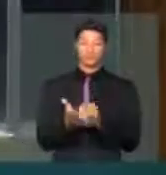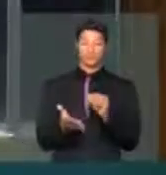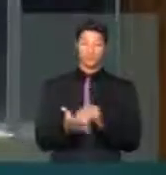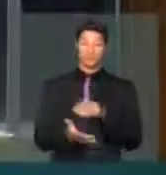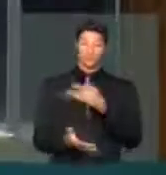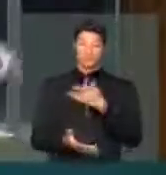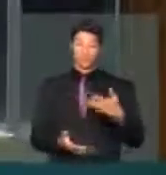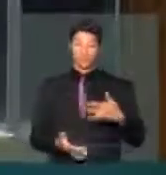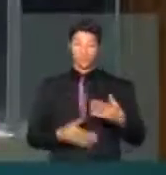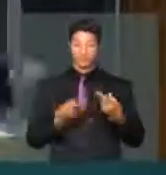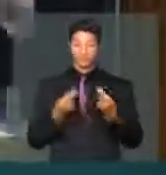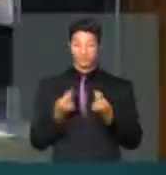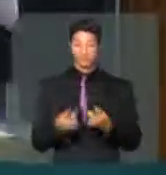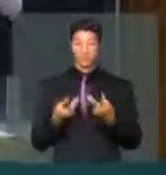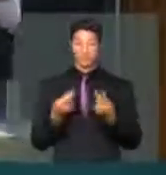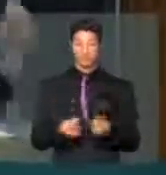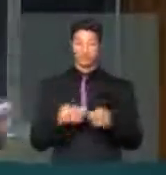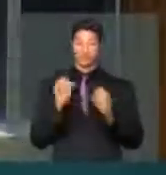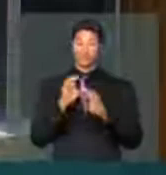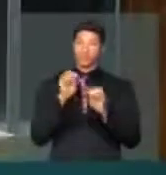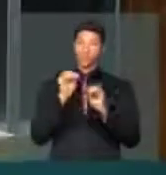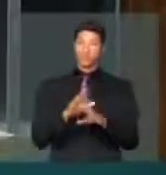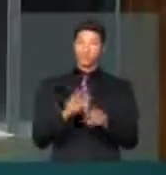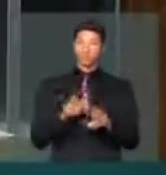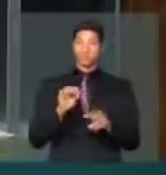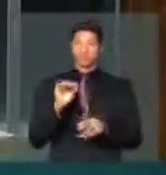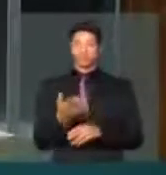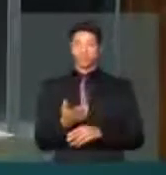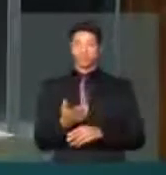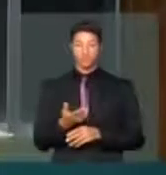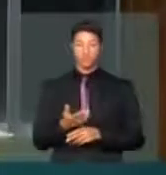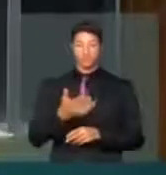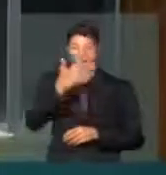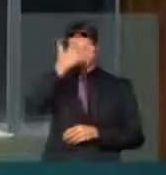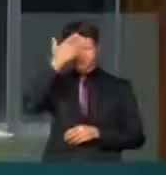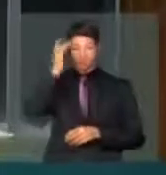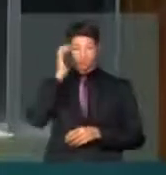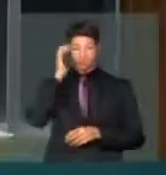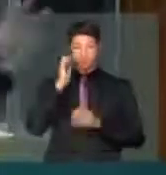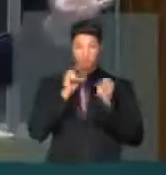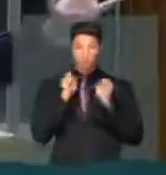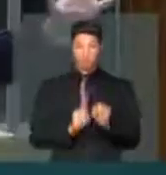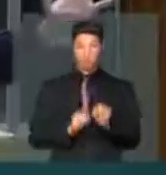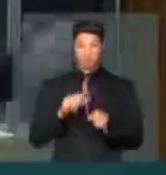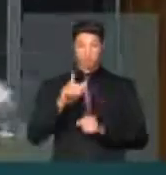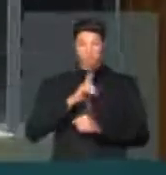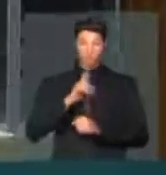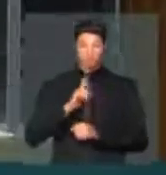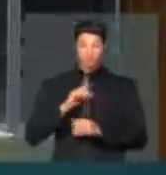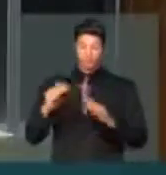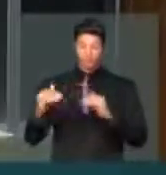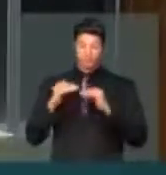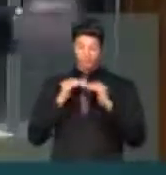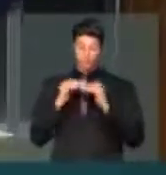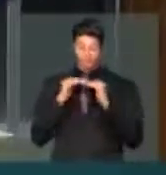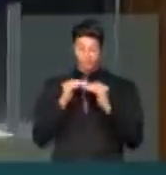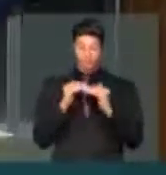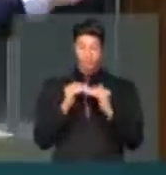de saúde, de qualidade, uma educação onde as pessoas possam vir a ter